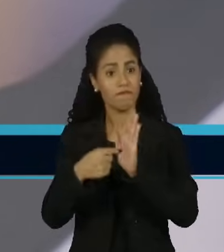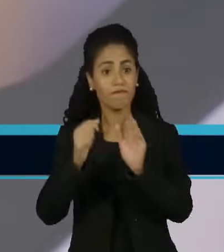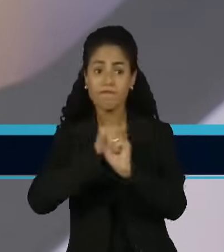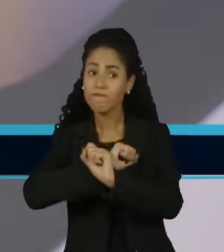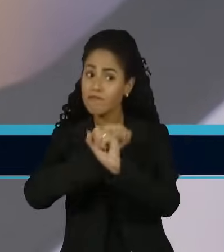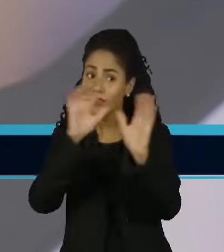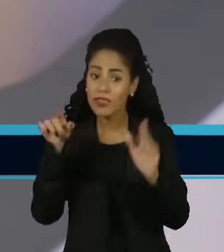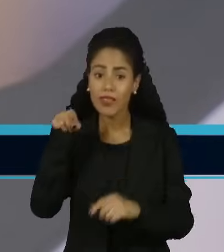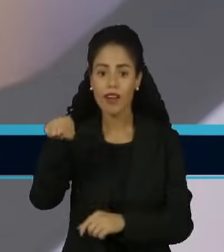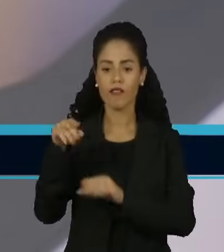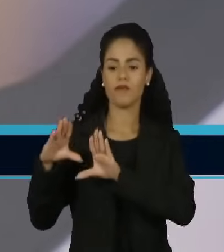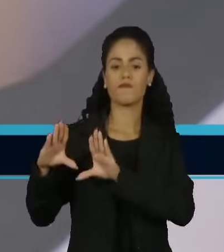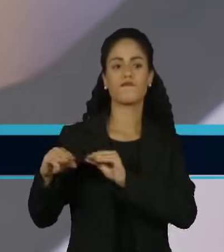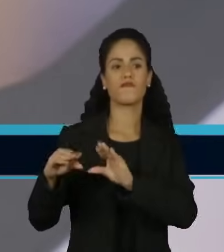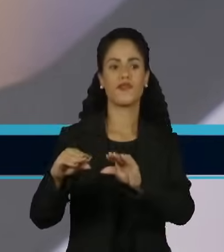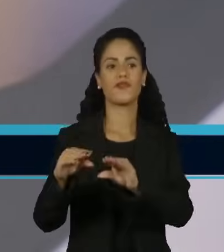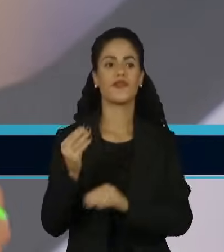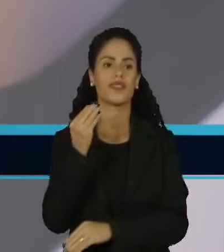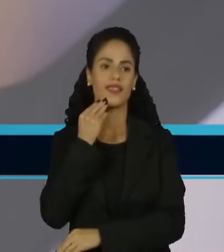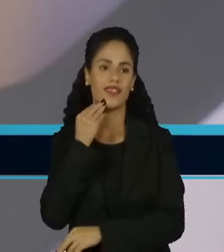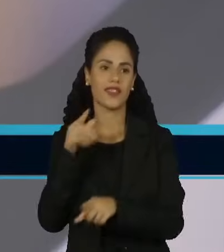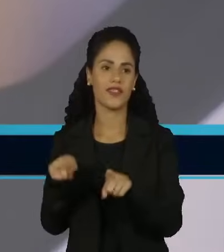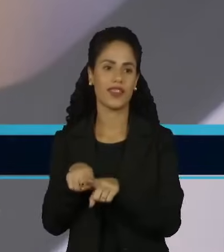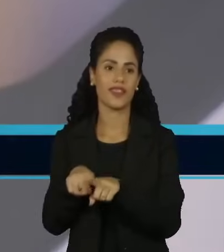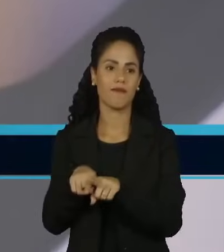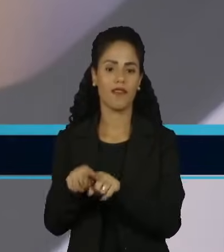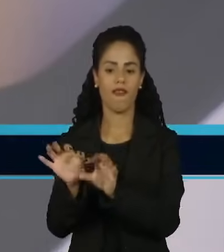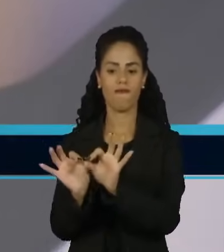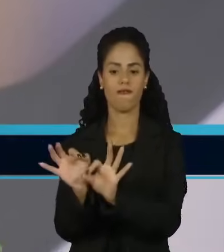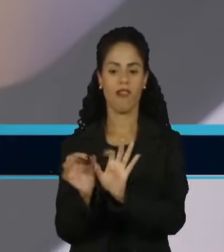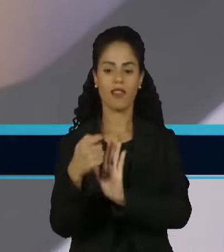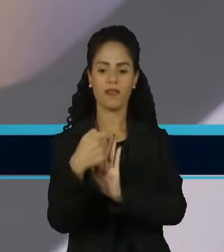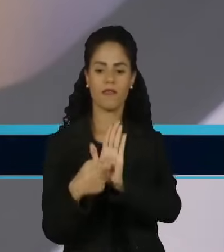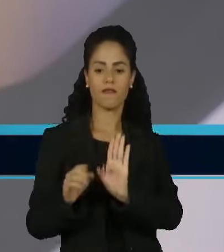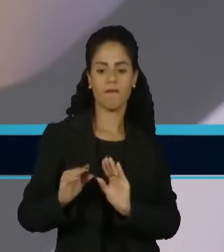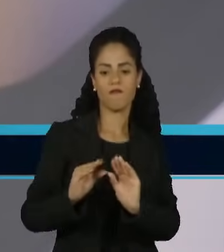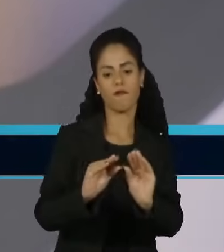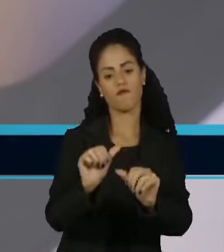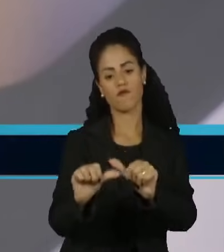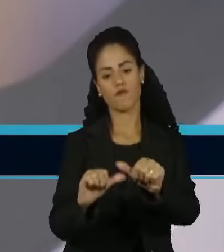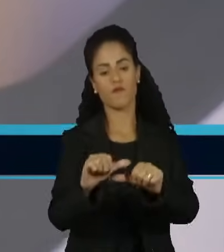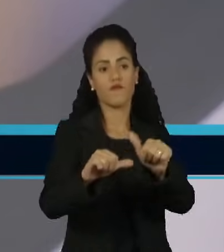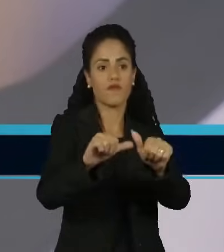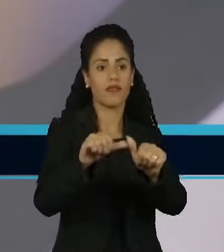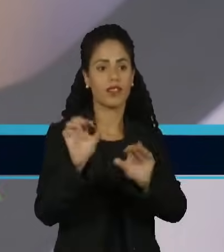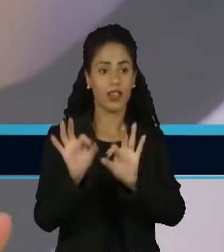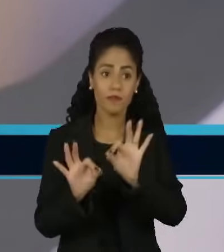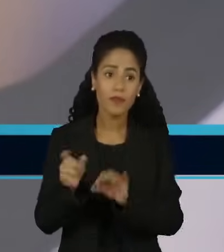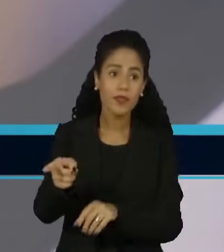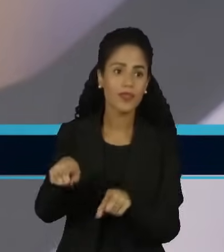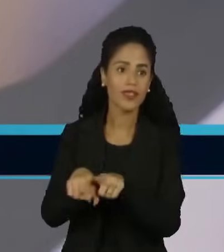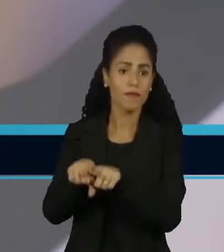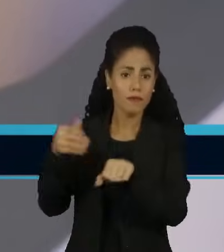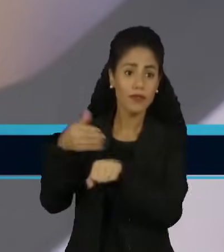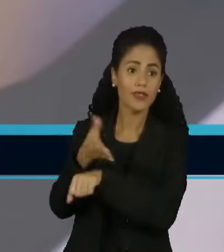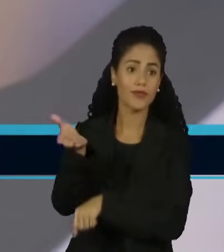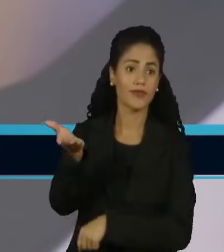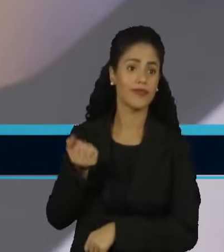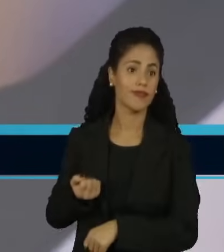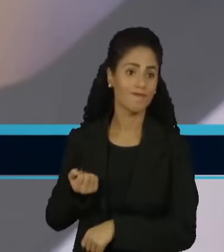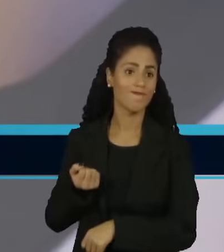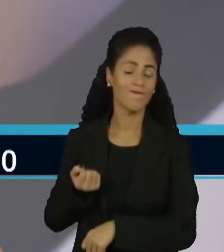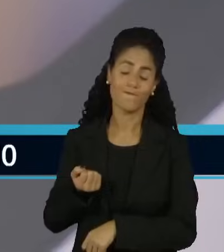que ele interferiu, que ele tentou aperfeiçoar o instrumento que prepararia a estratégia de um golpe de